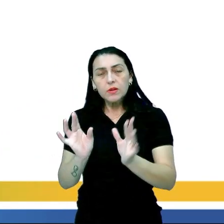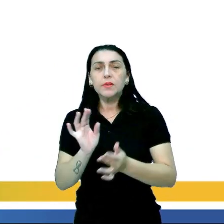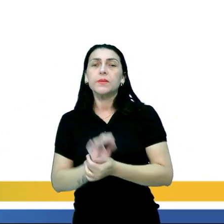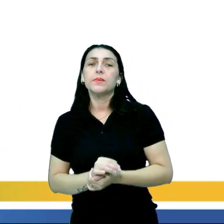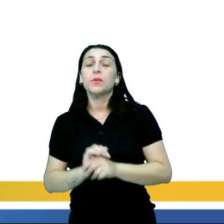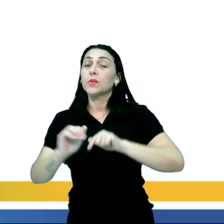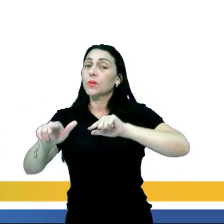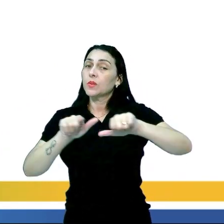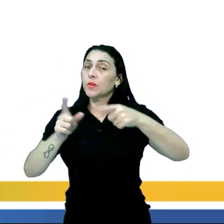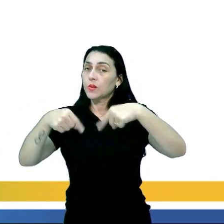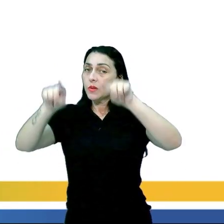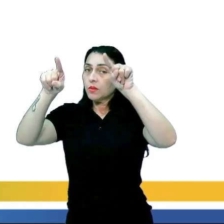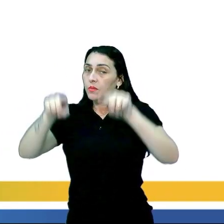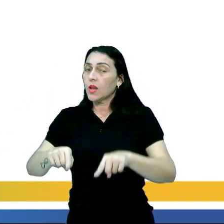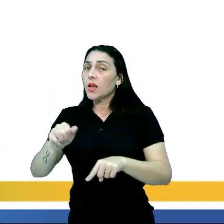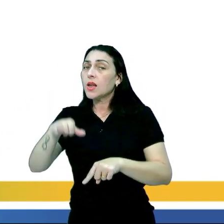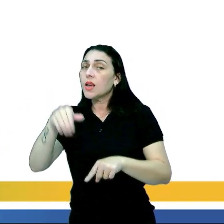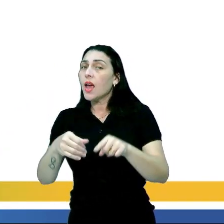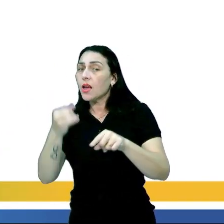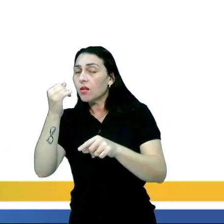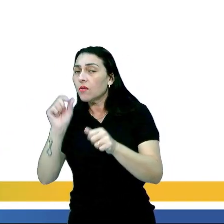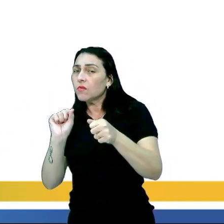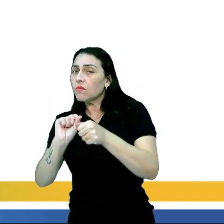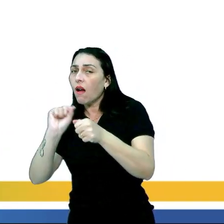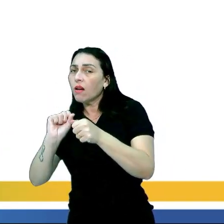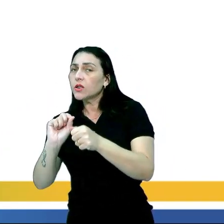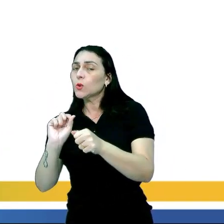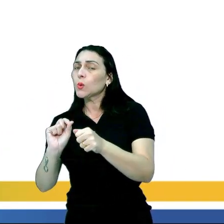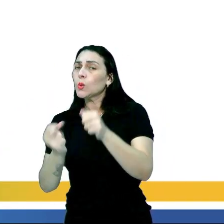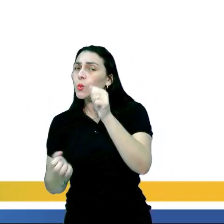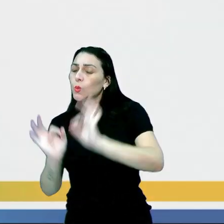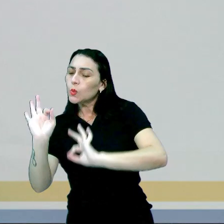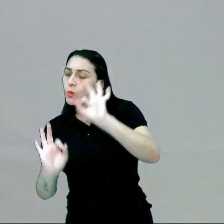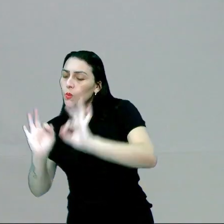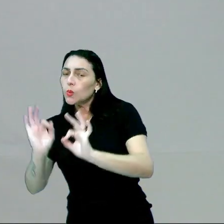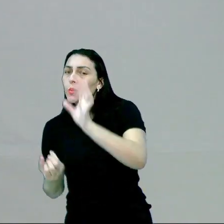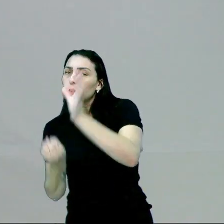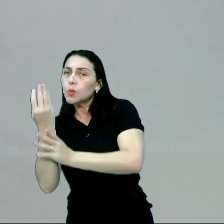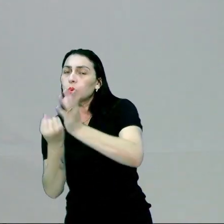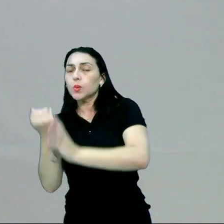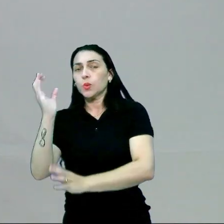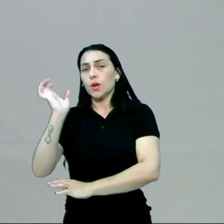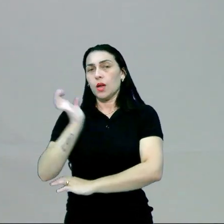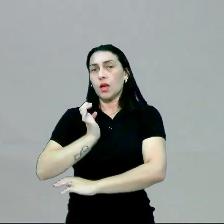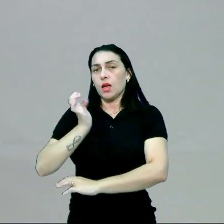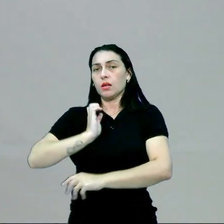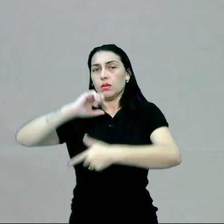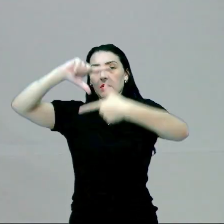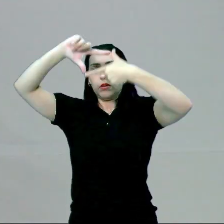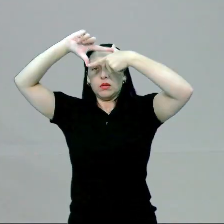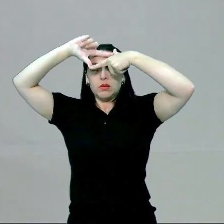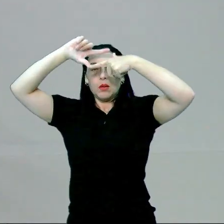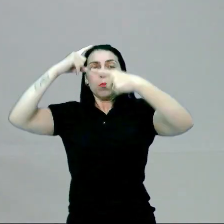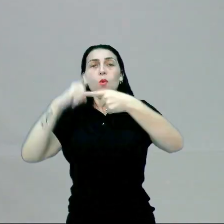O trabalhador é quem cria a riqueza. Então, nesse sentido, ele é alienado porque ele cria as